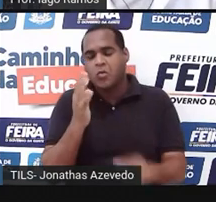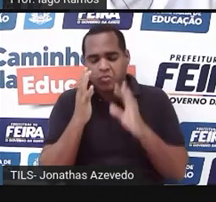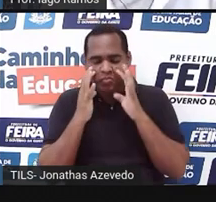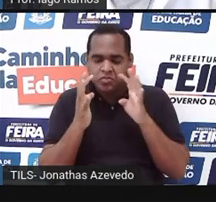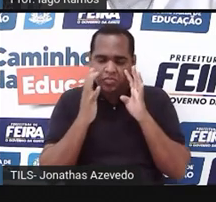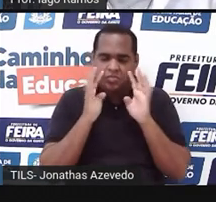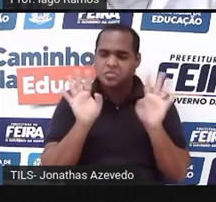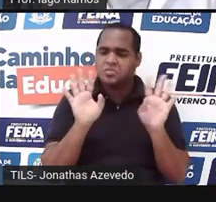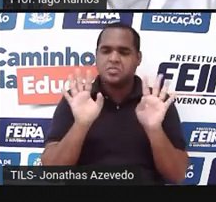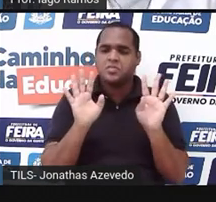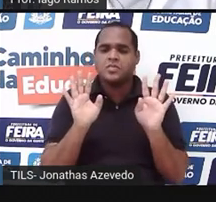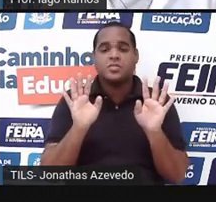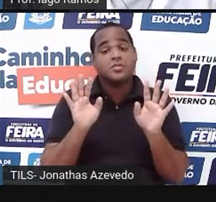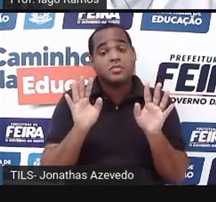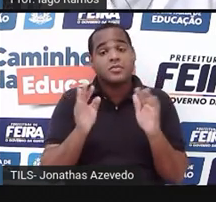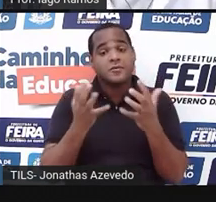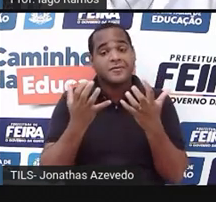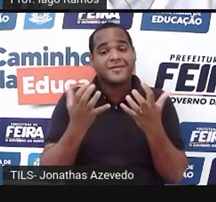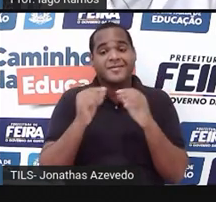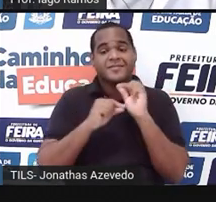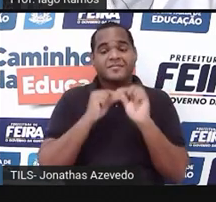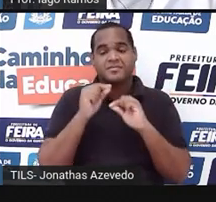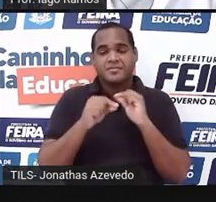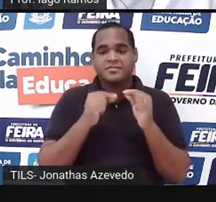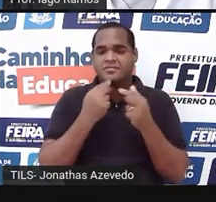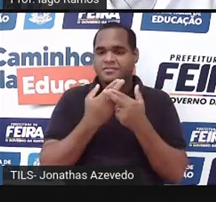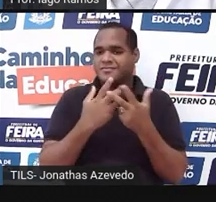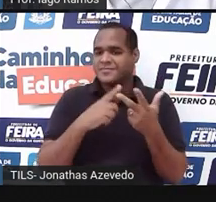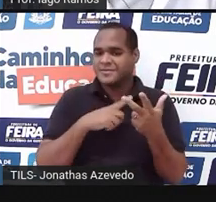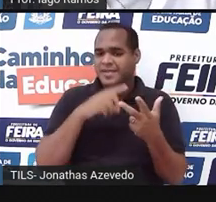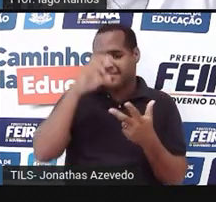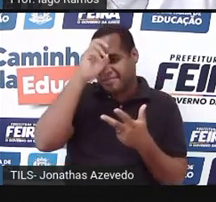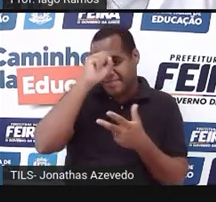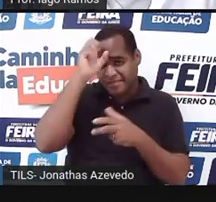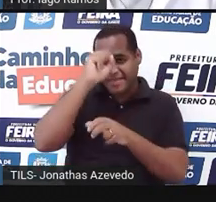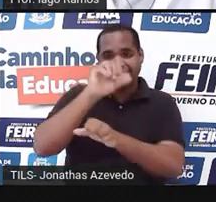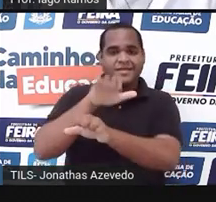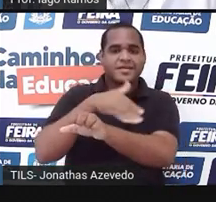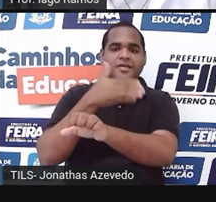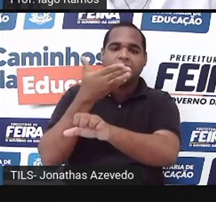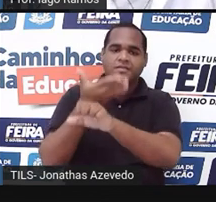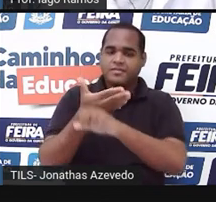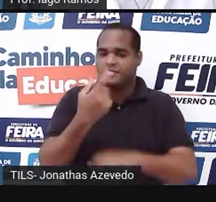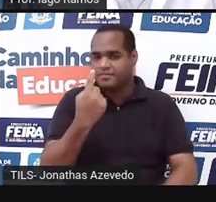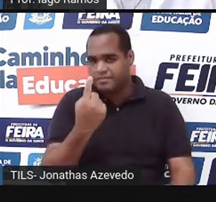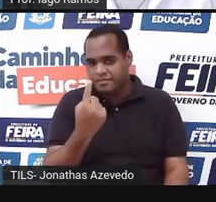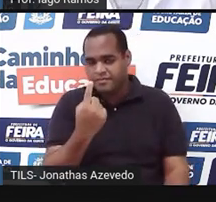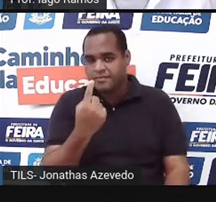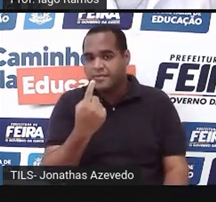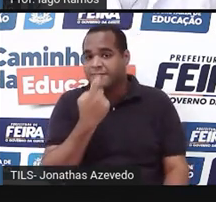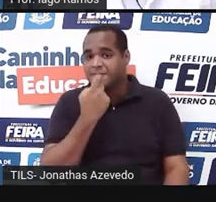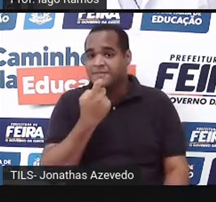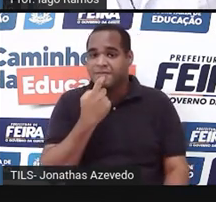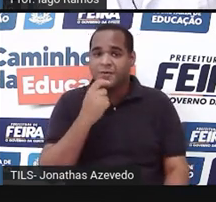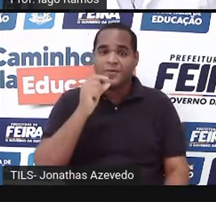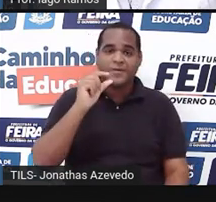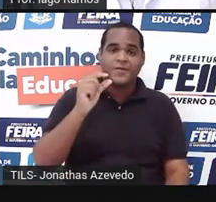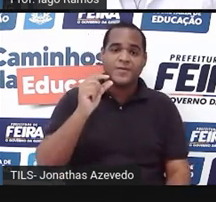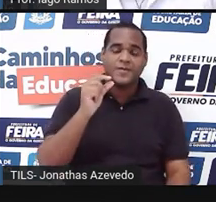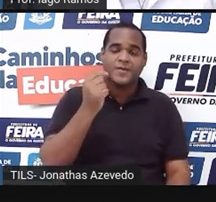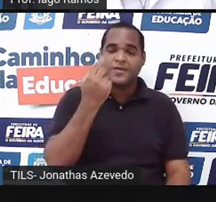menos atenção Oi e a gente faz assim ó o quanto você aprendeu até aqui número um em vermelho pouco